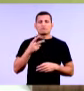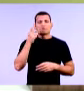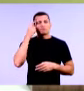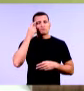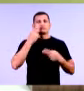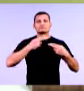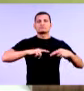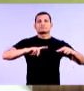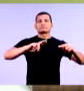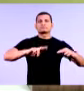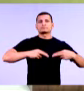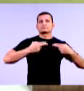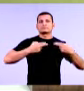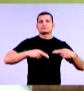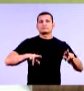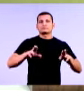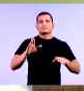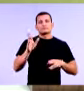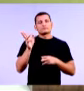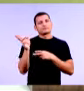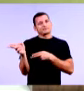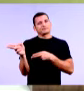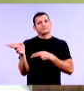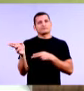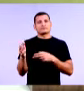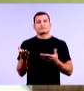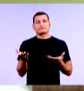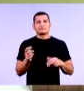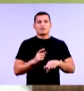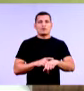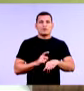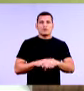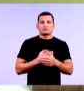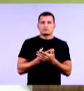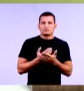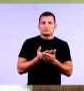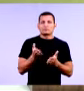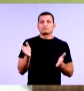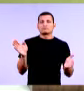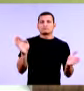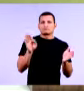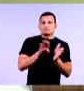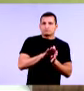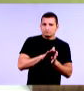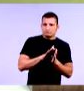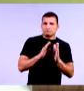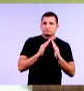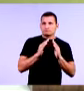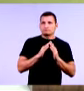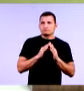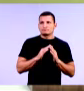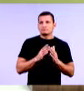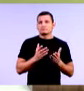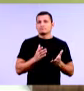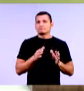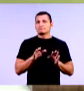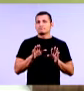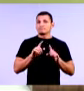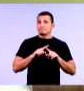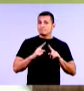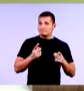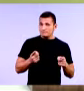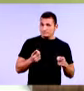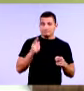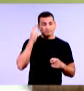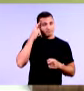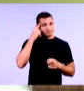gente está essa hora da noite, 8 horas da noite aqui na aula e tudo, a gente chega em casa, às vezes pensa na cama, né? Mas por vezes nós pensamos na rede